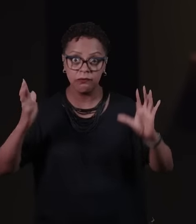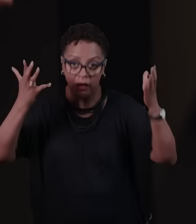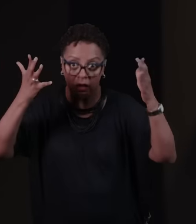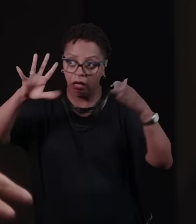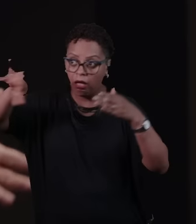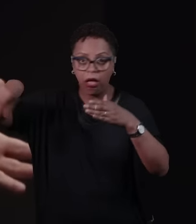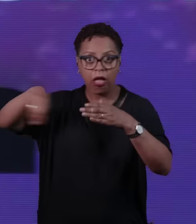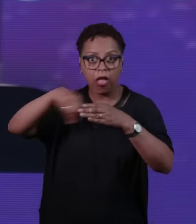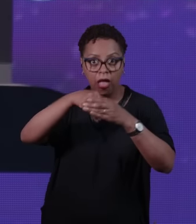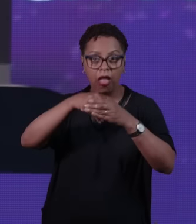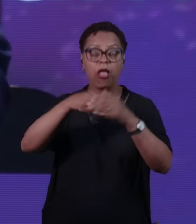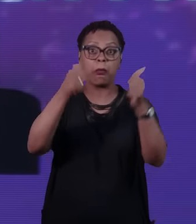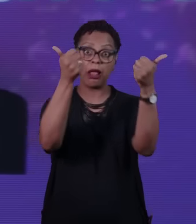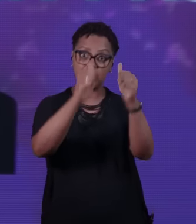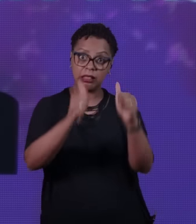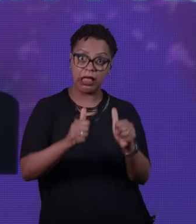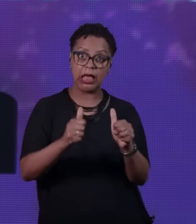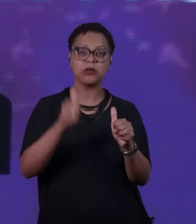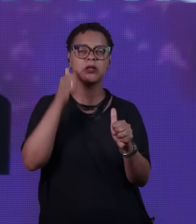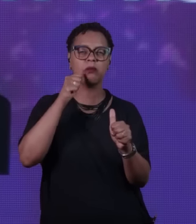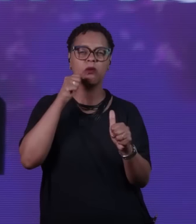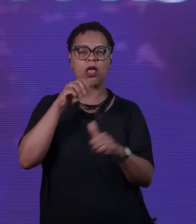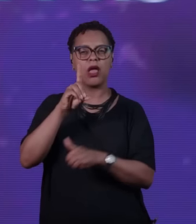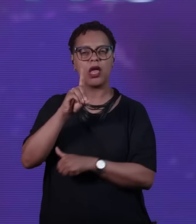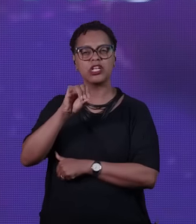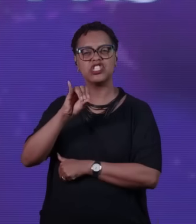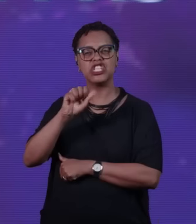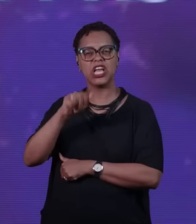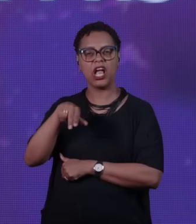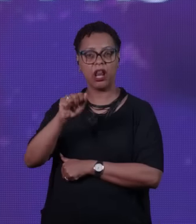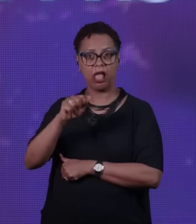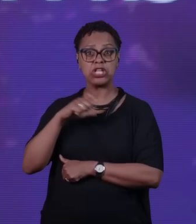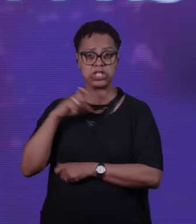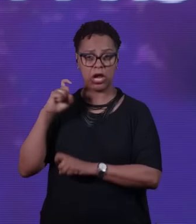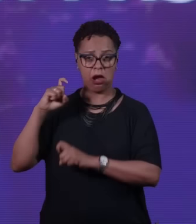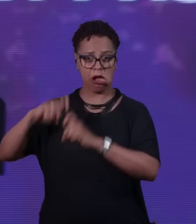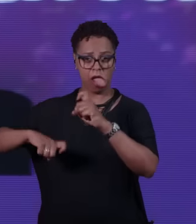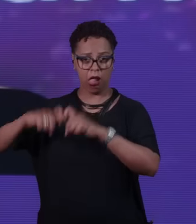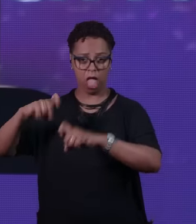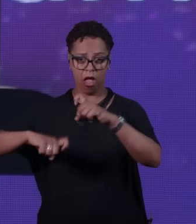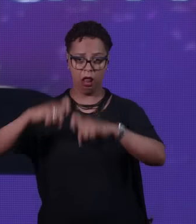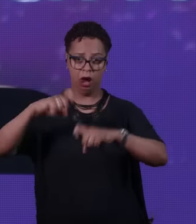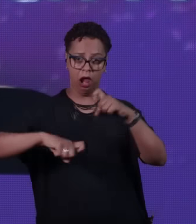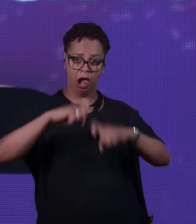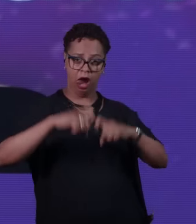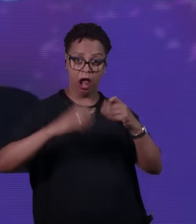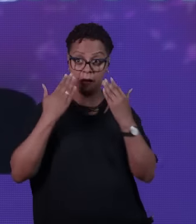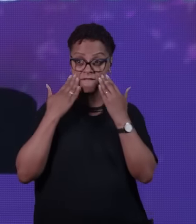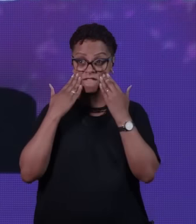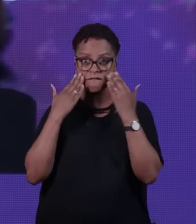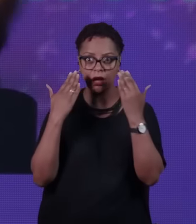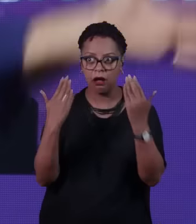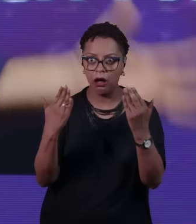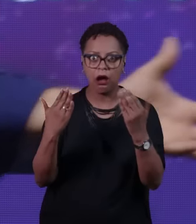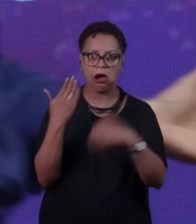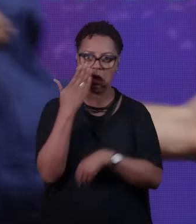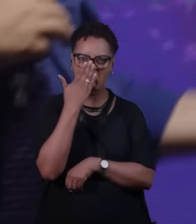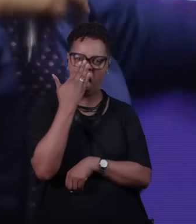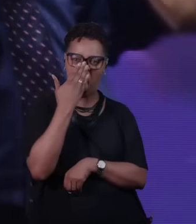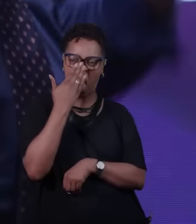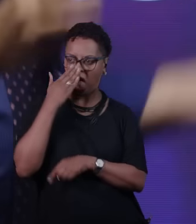para a deusa Diana havia bacanais, havia sexo público com